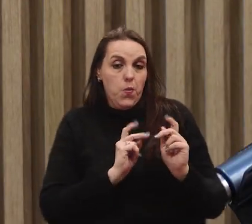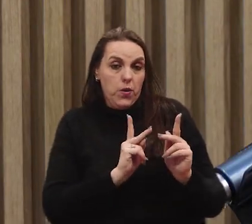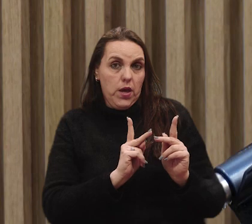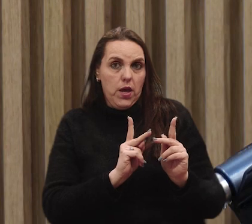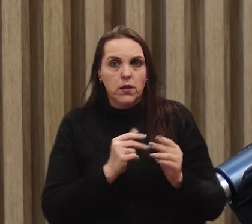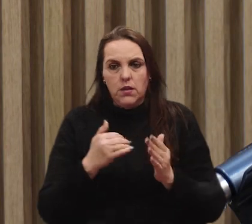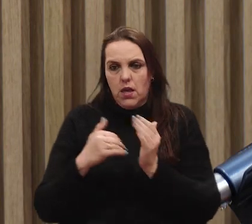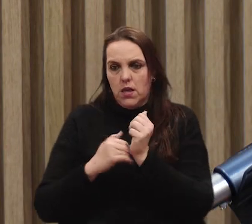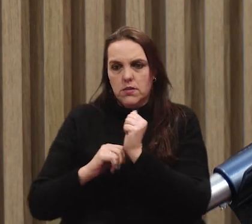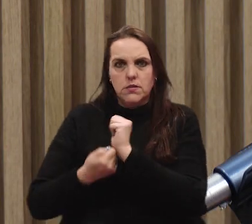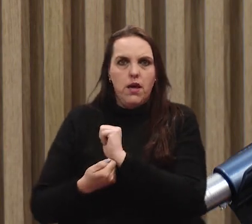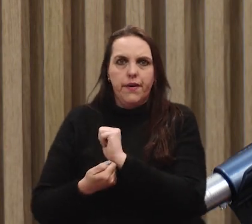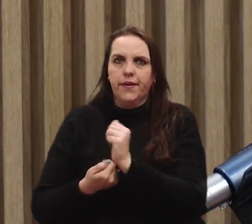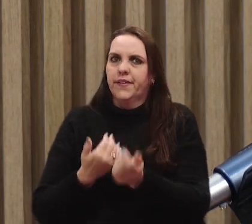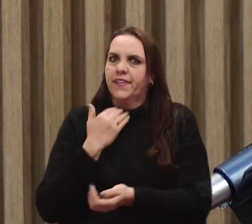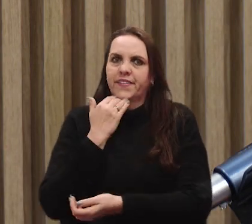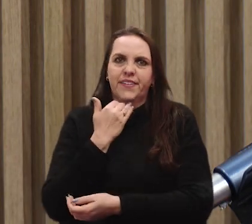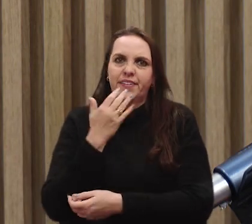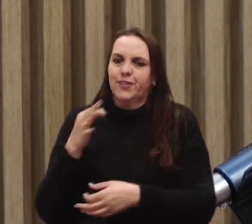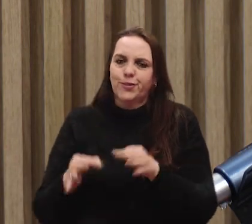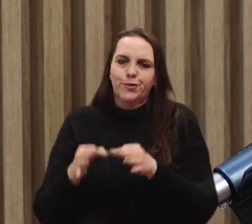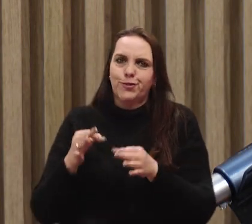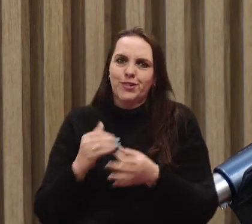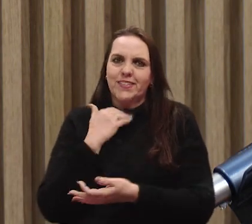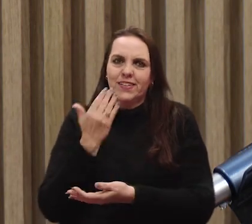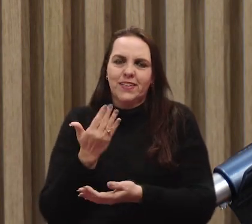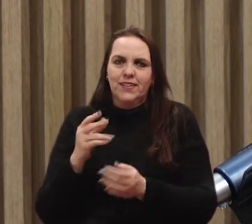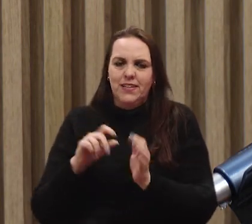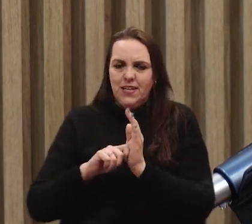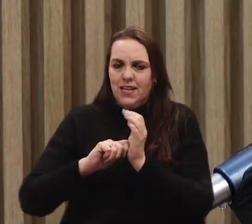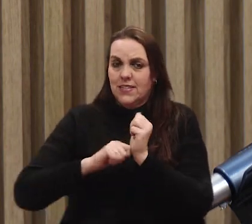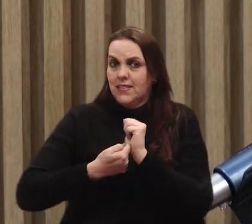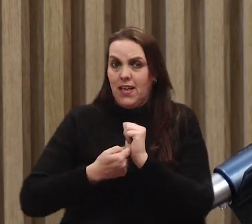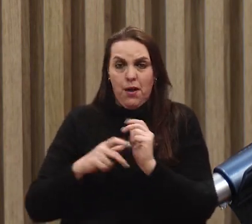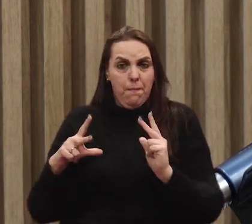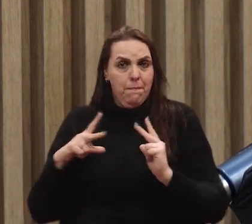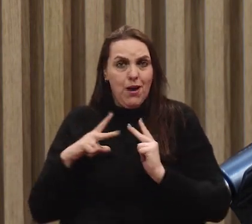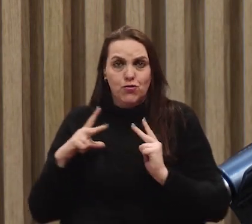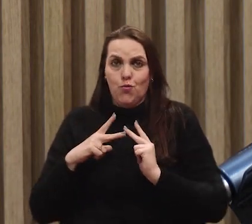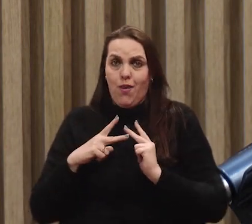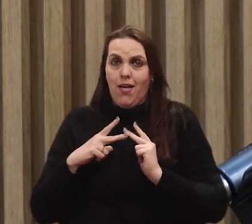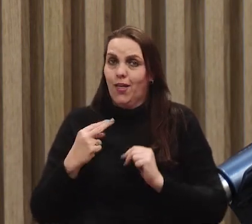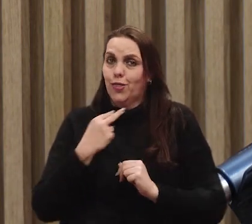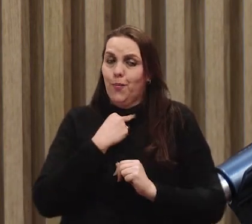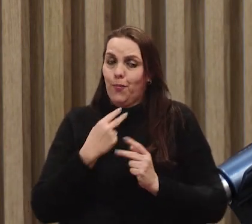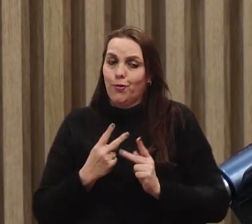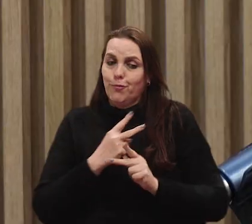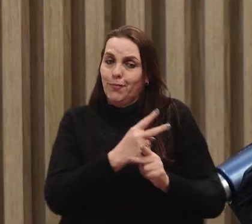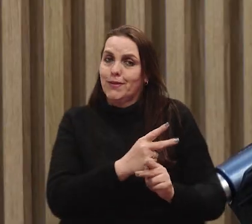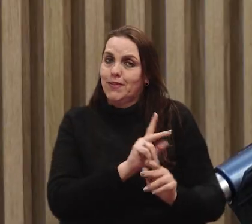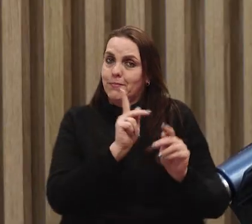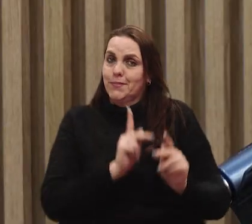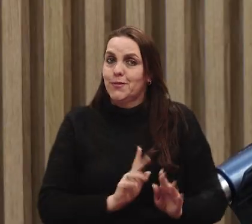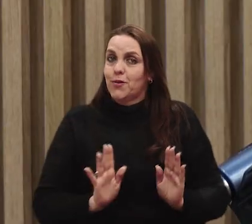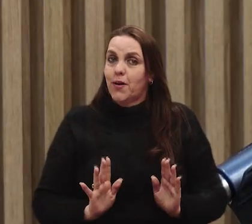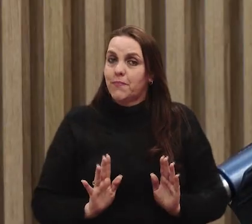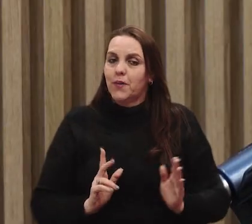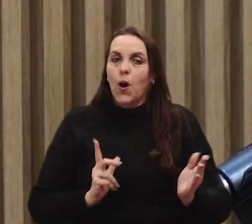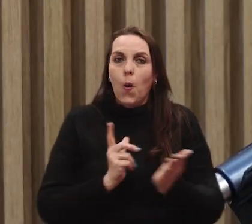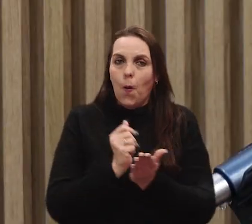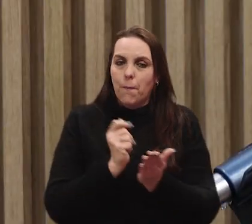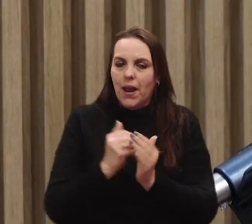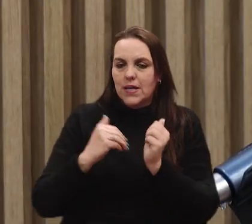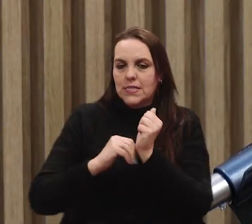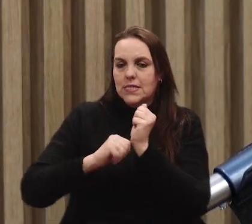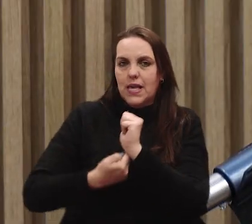foi com senha, nem judicial não vai resolver, porque a senha é pessoal e intransferível, né? Então, se a compra foi